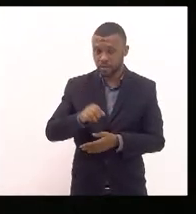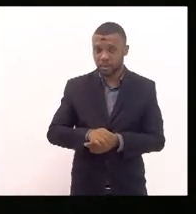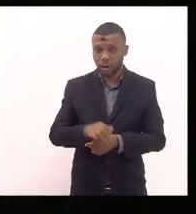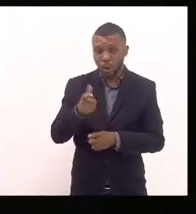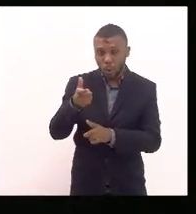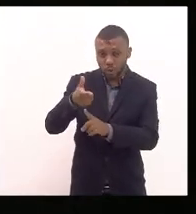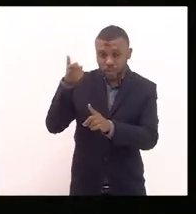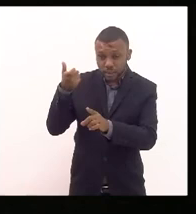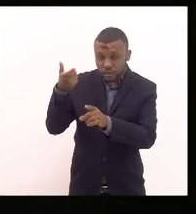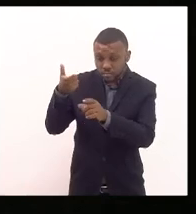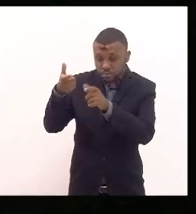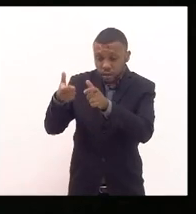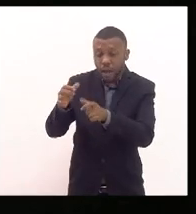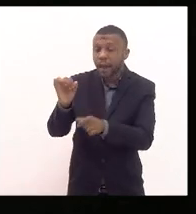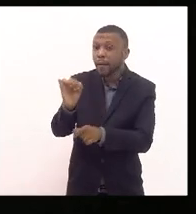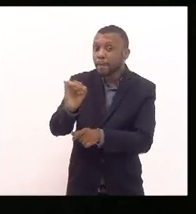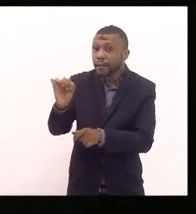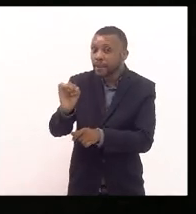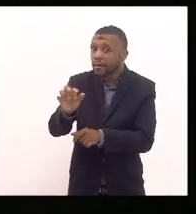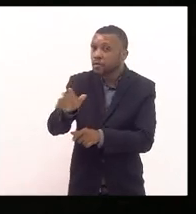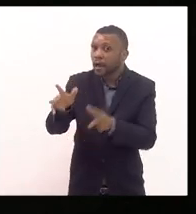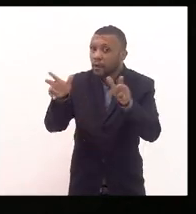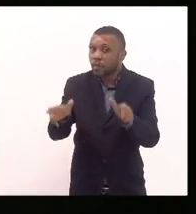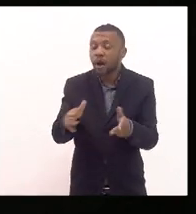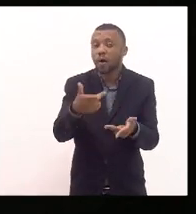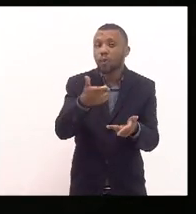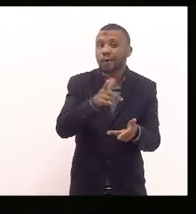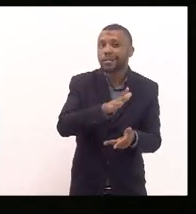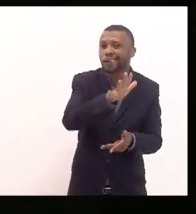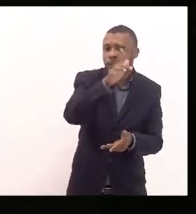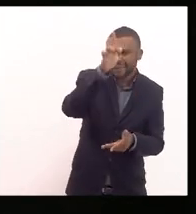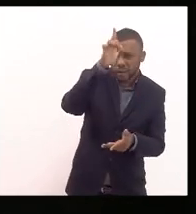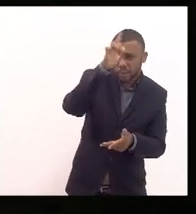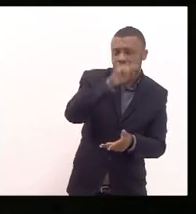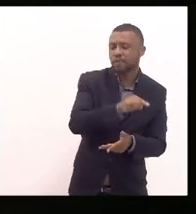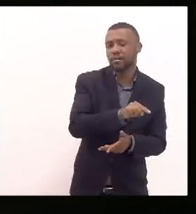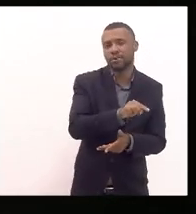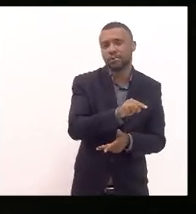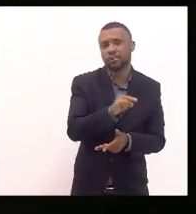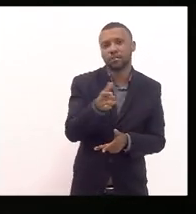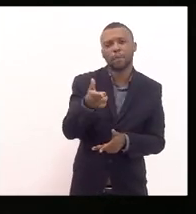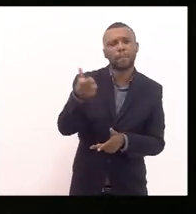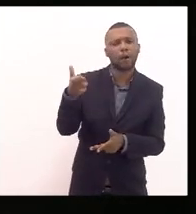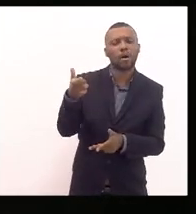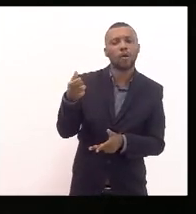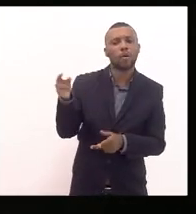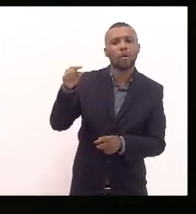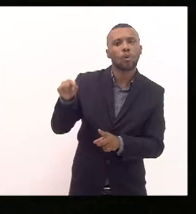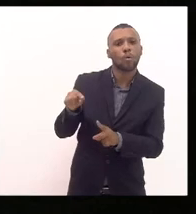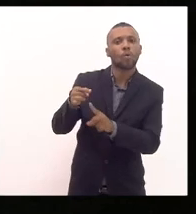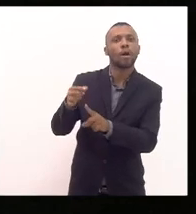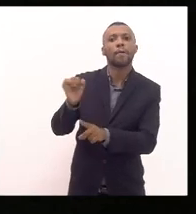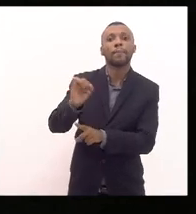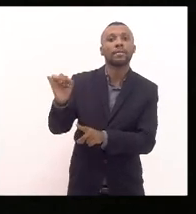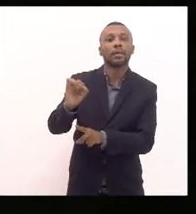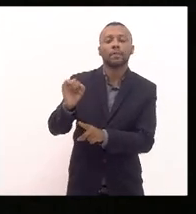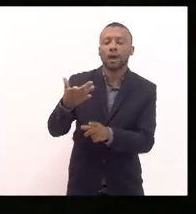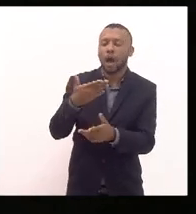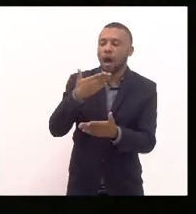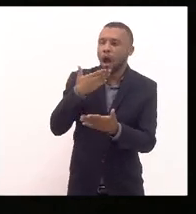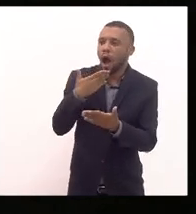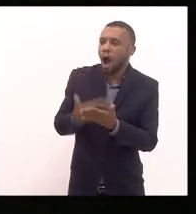tiro no alemão né um Ipanema sua como o e o mundo vindo